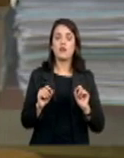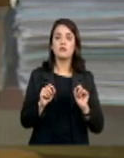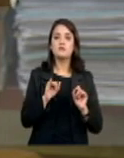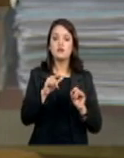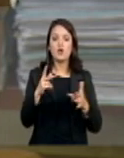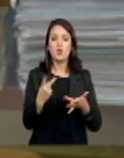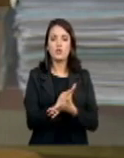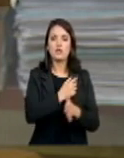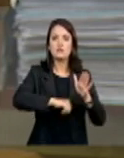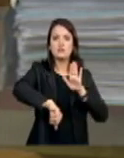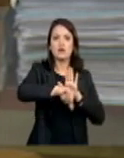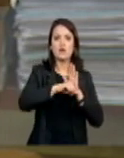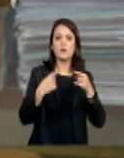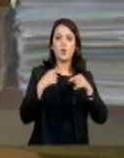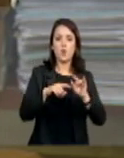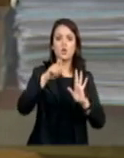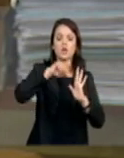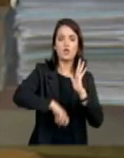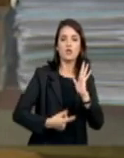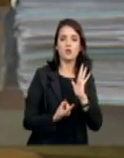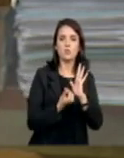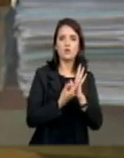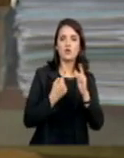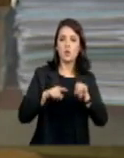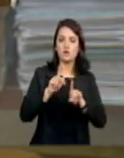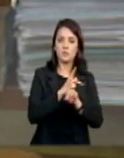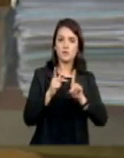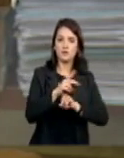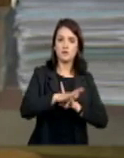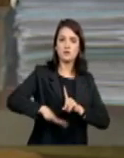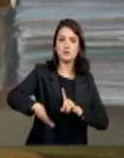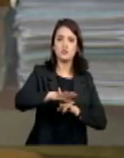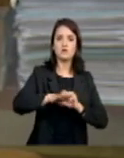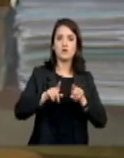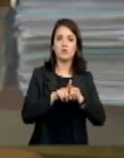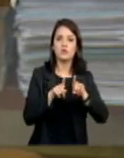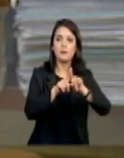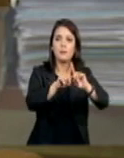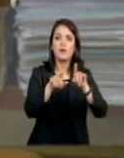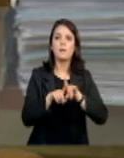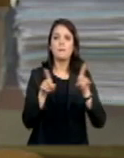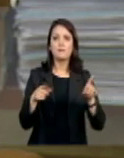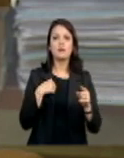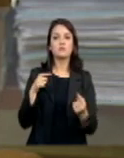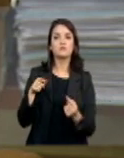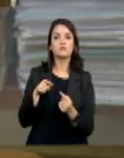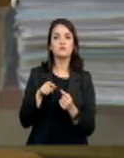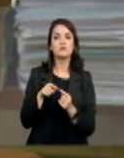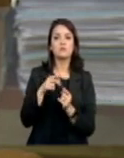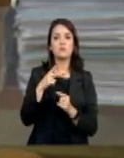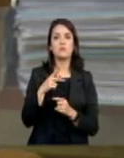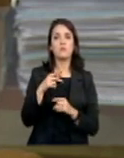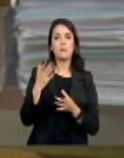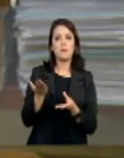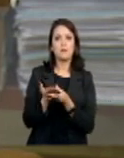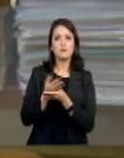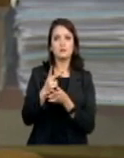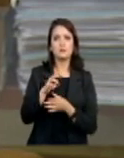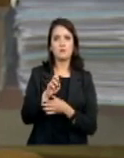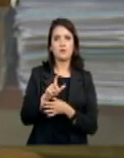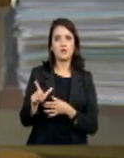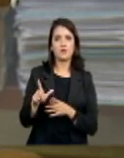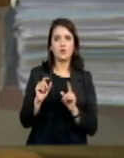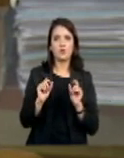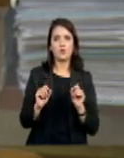crimes contra a vida social mas não se revela possível e ver legislação para fins penais a remessa aos órgãos incumbidos da